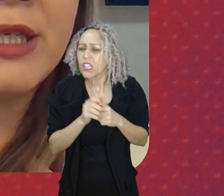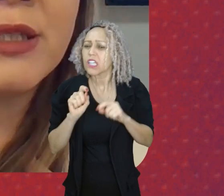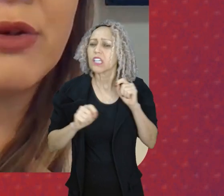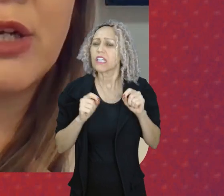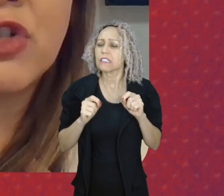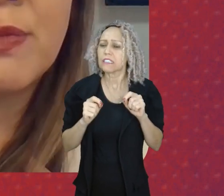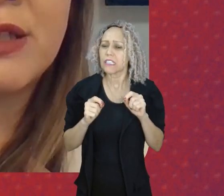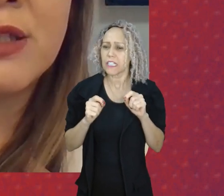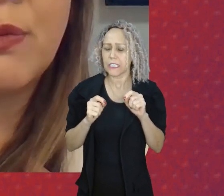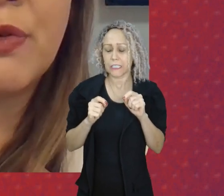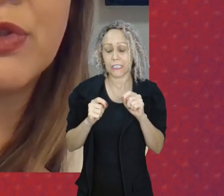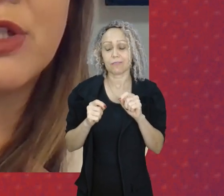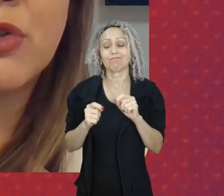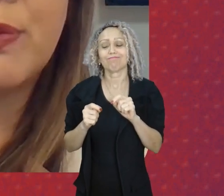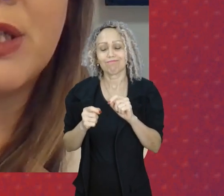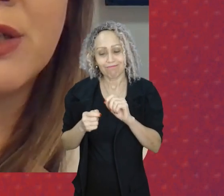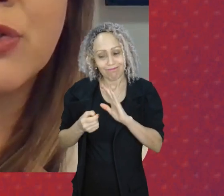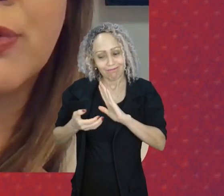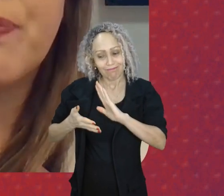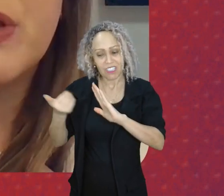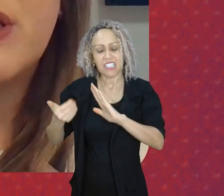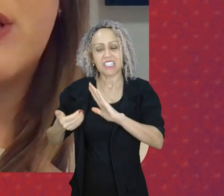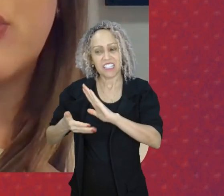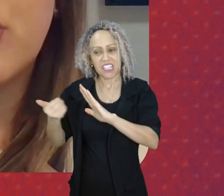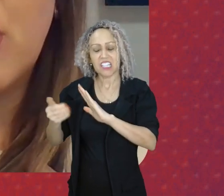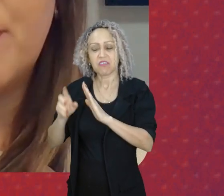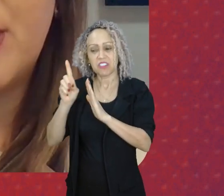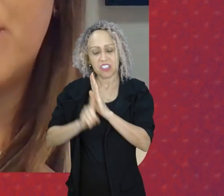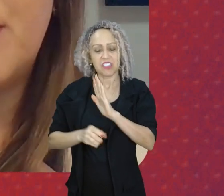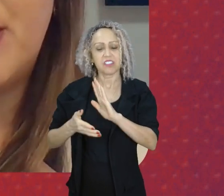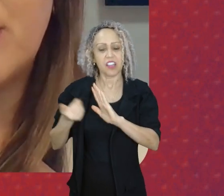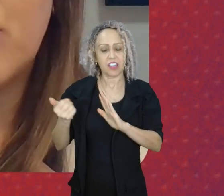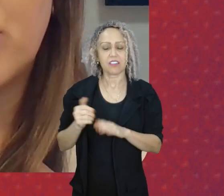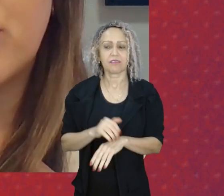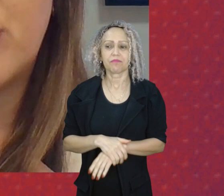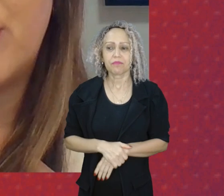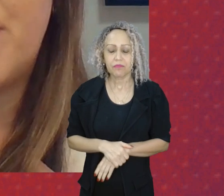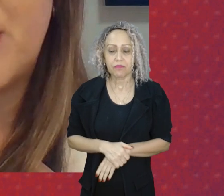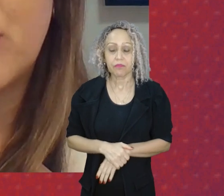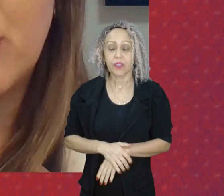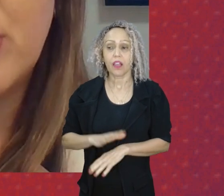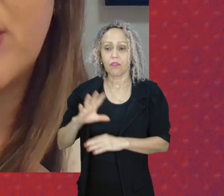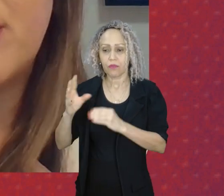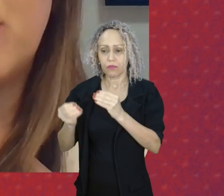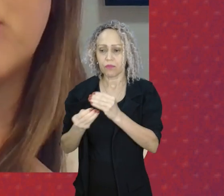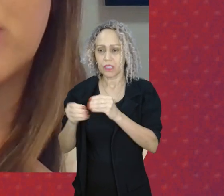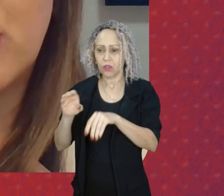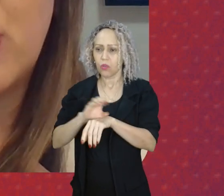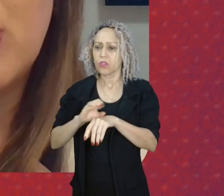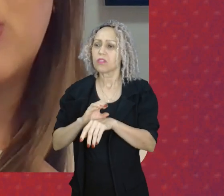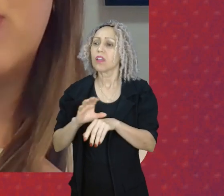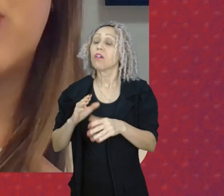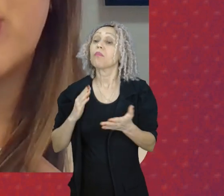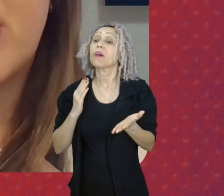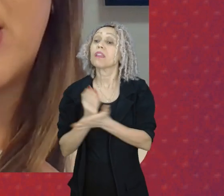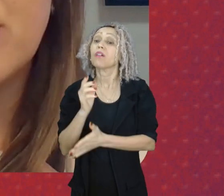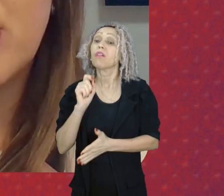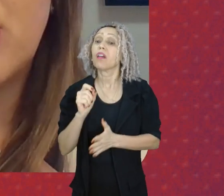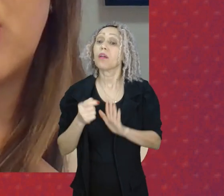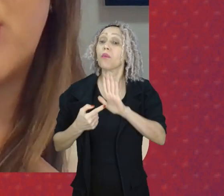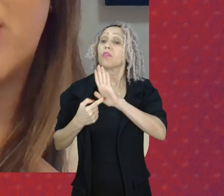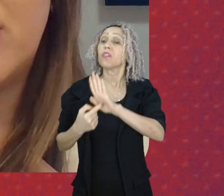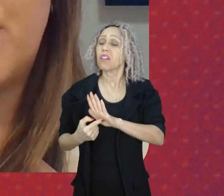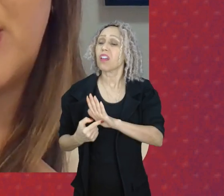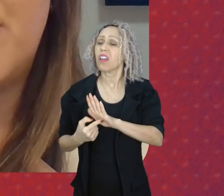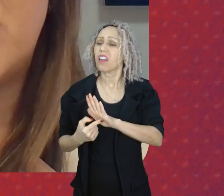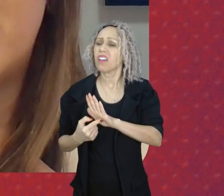pela imprensa, e eu quero chamar a atenção para vocês sobre isso e sobre uma emenda constitucional que passou e que demonstrou o descaso